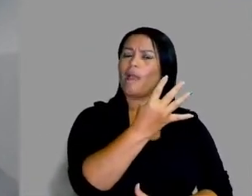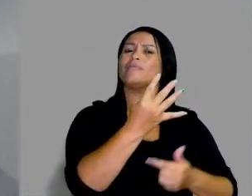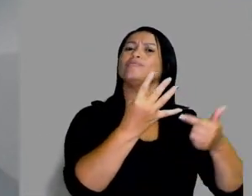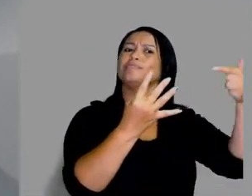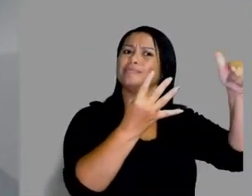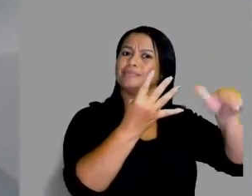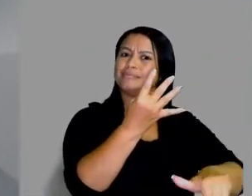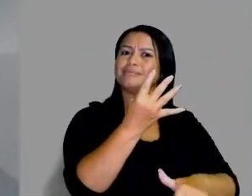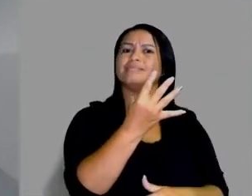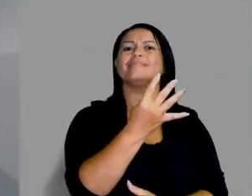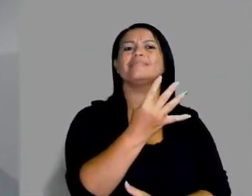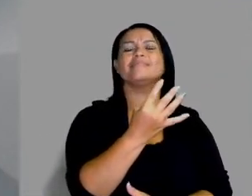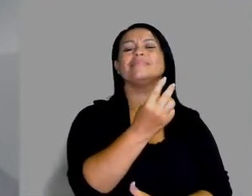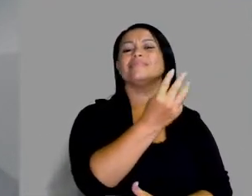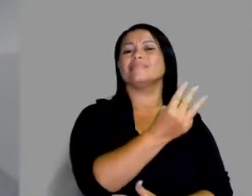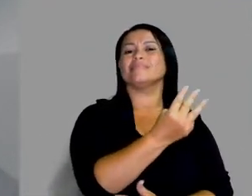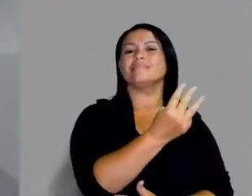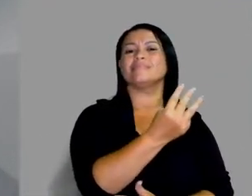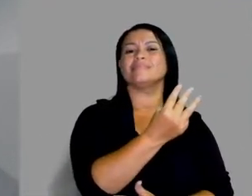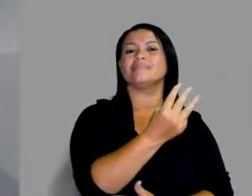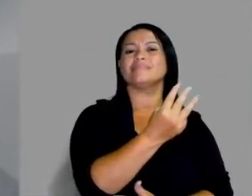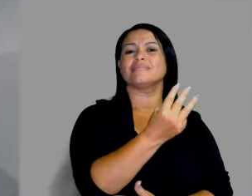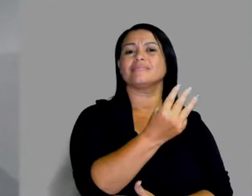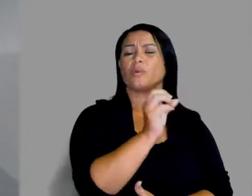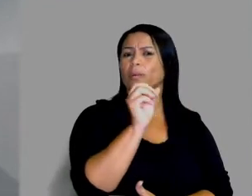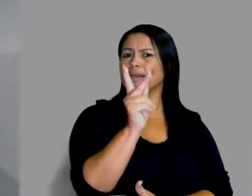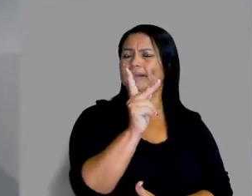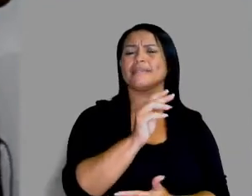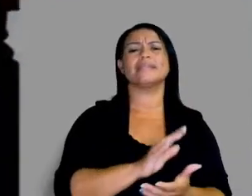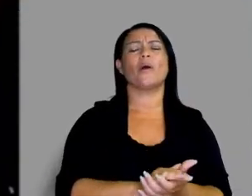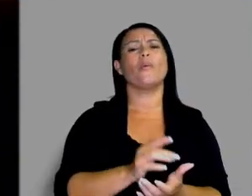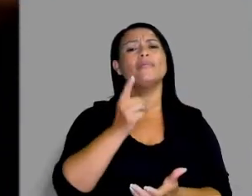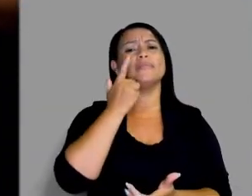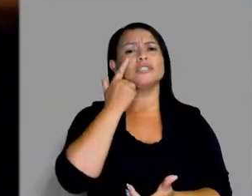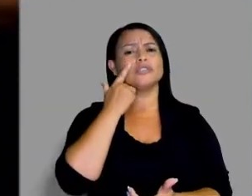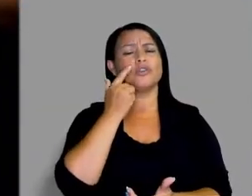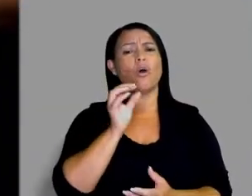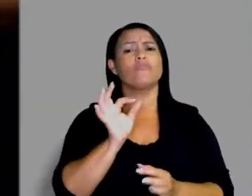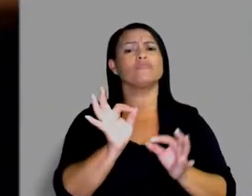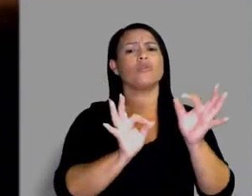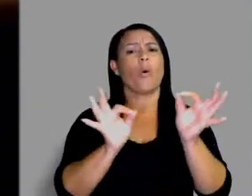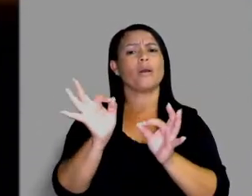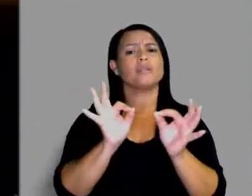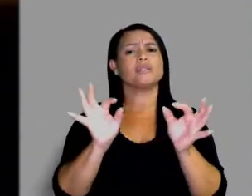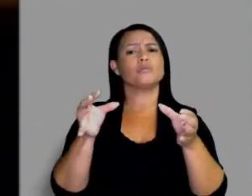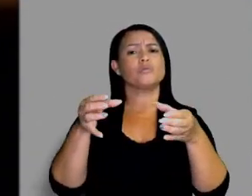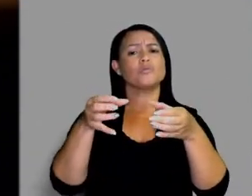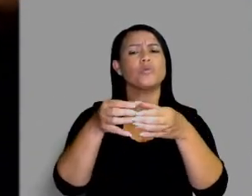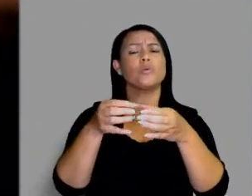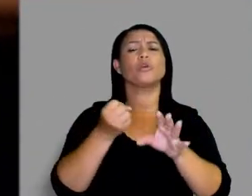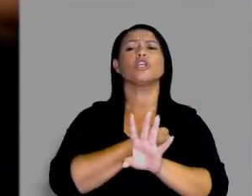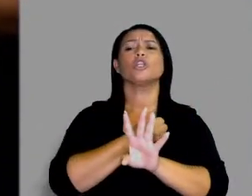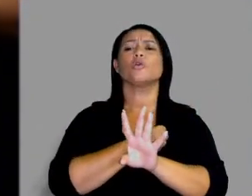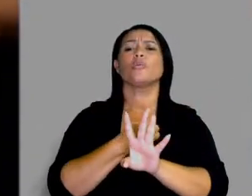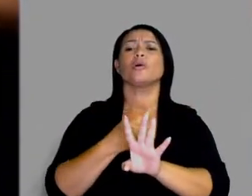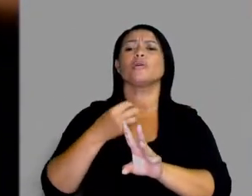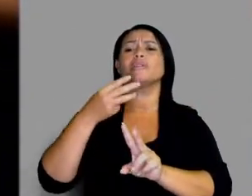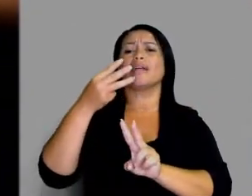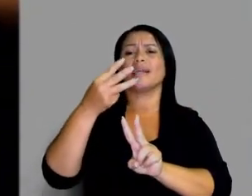4 novamente, 3, ok? Então, formamos aí que